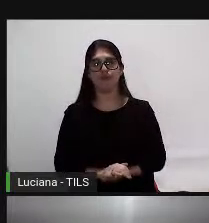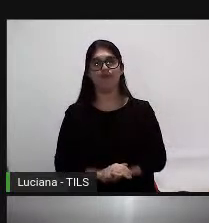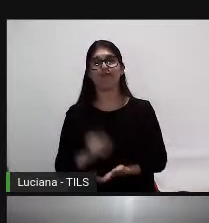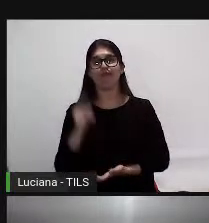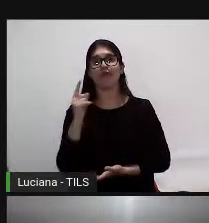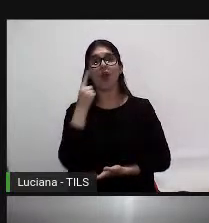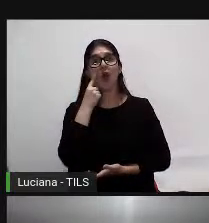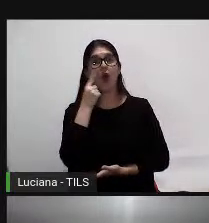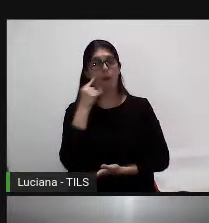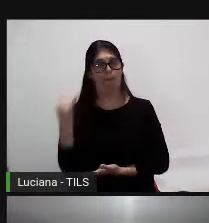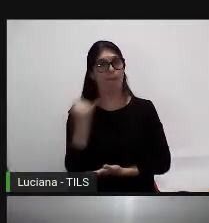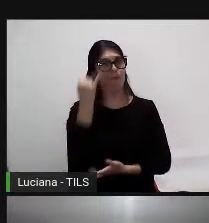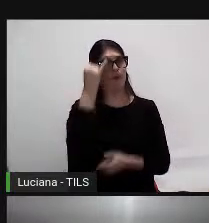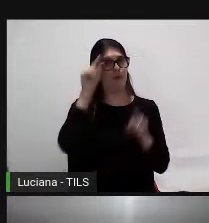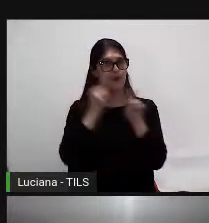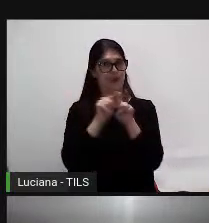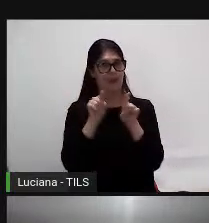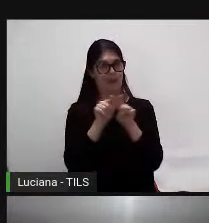importante.